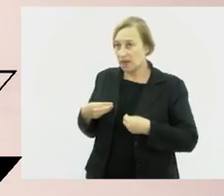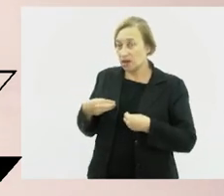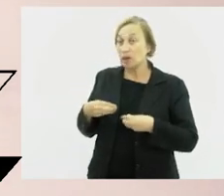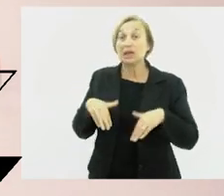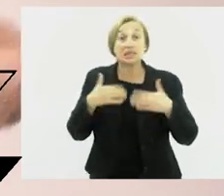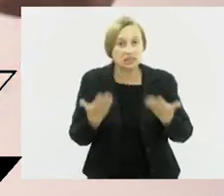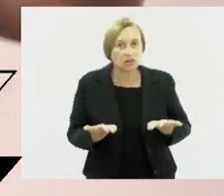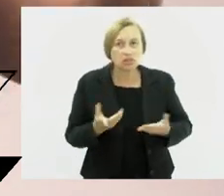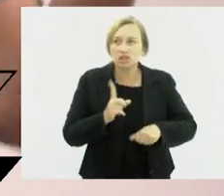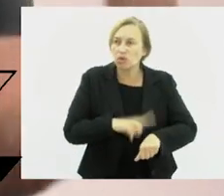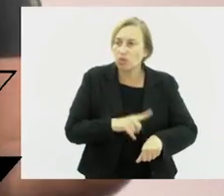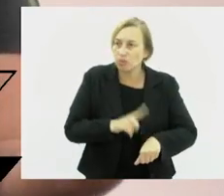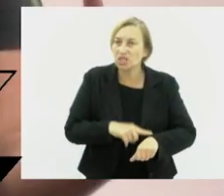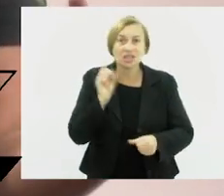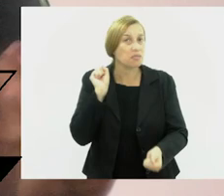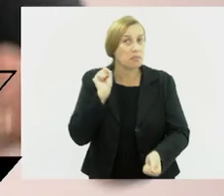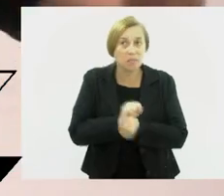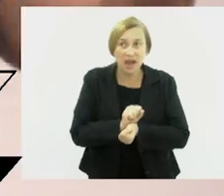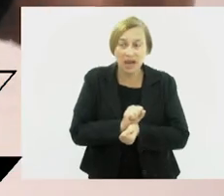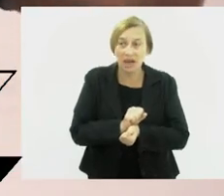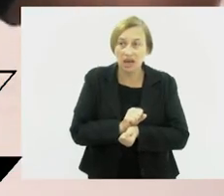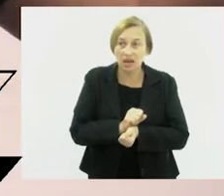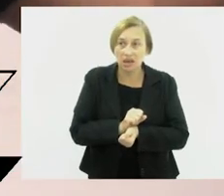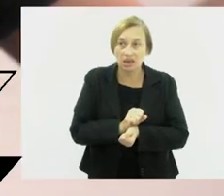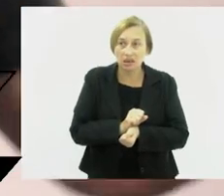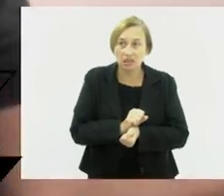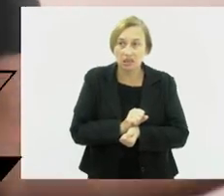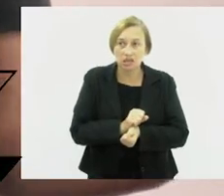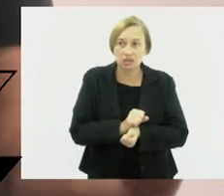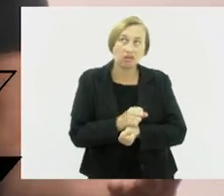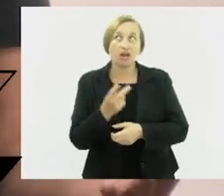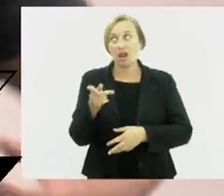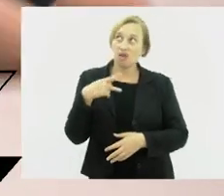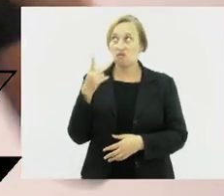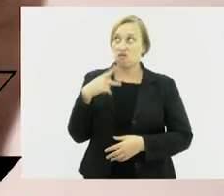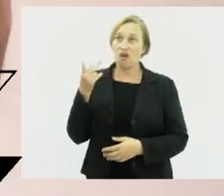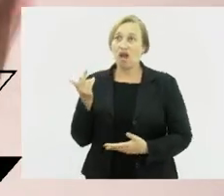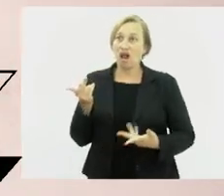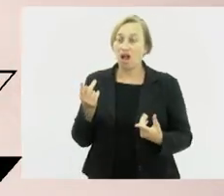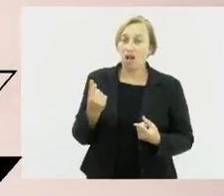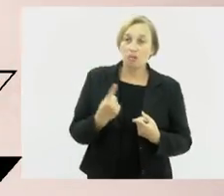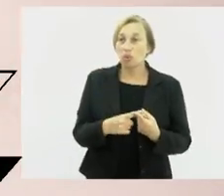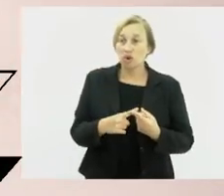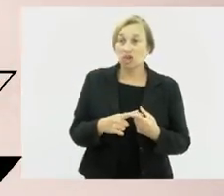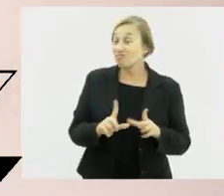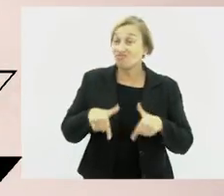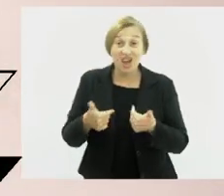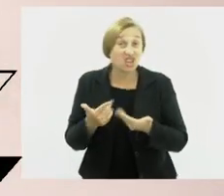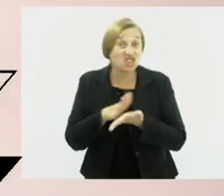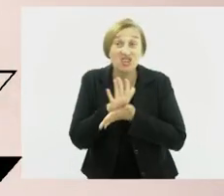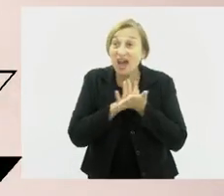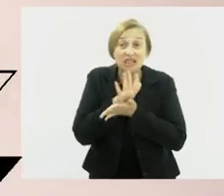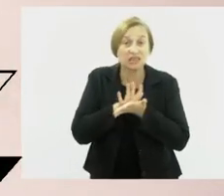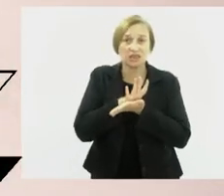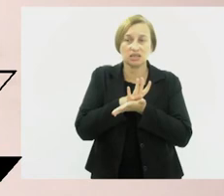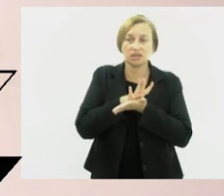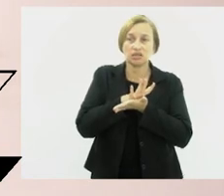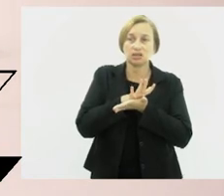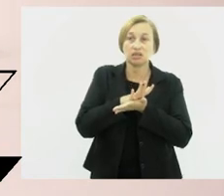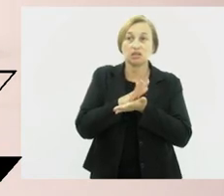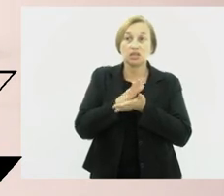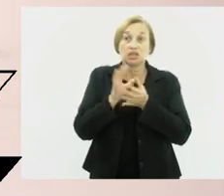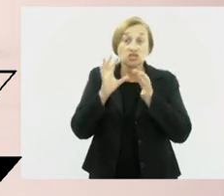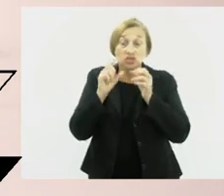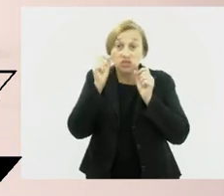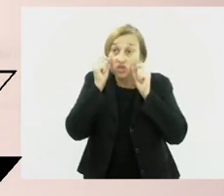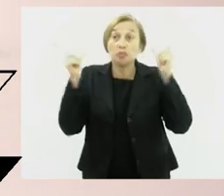Então, está na hora da gente parar com essa demagogia, porque isso não vai funcionar, gente. Acordem,